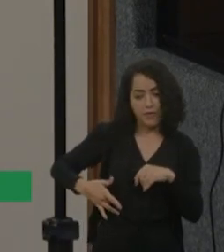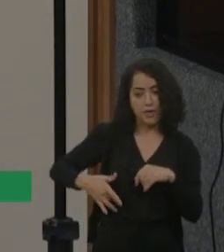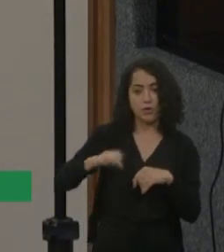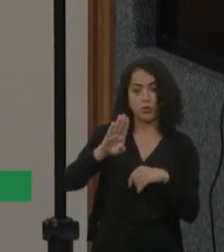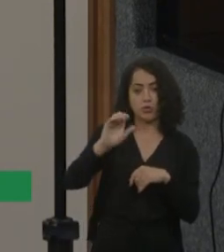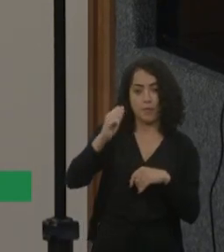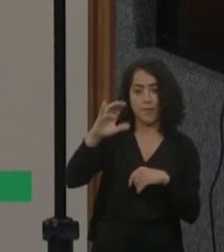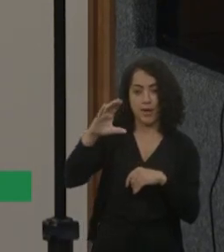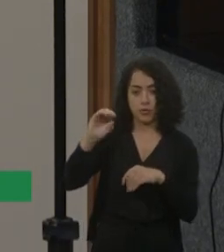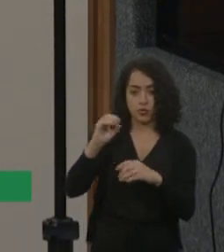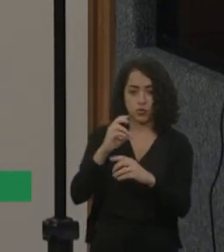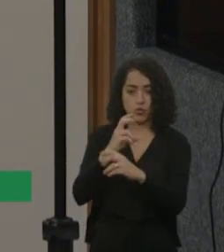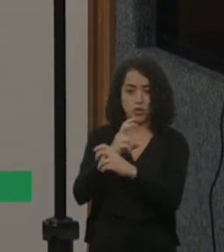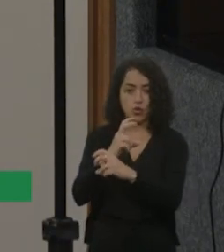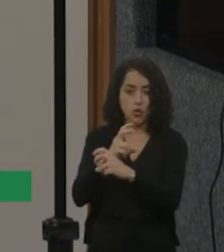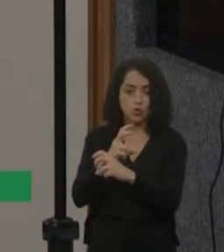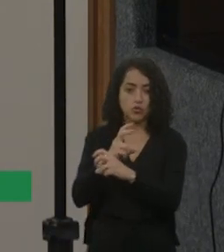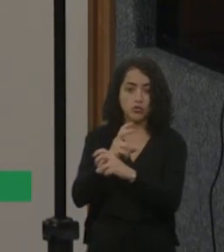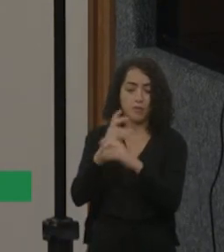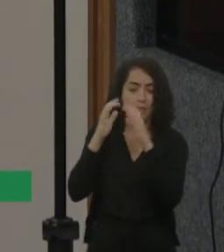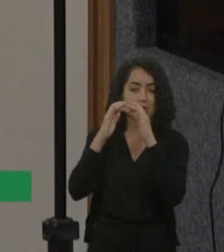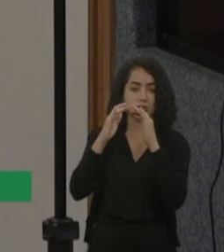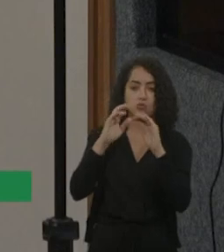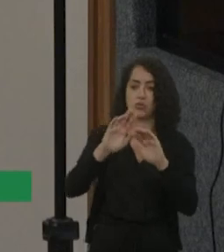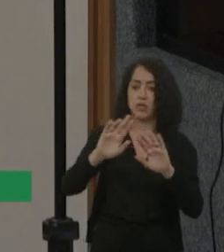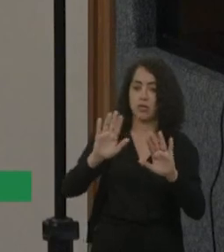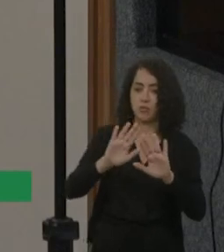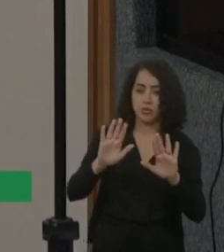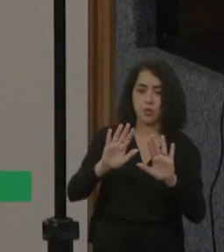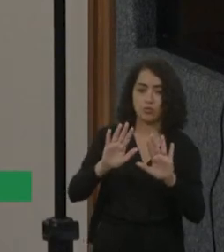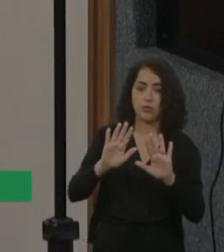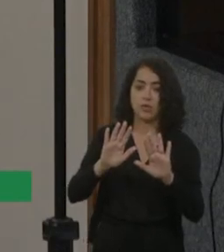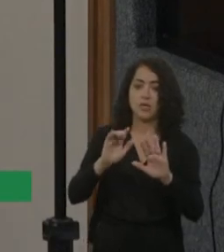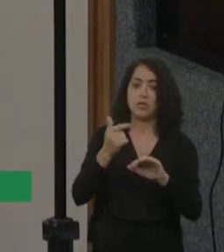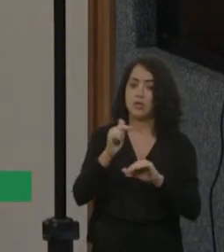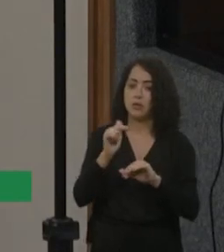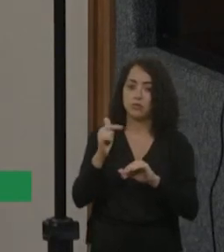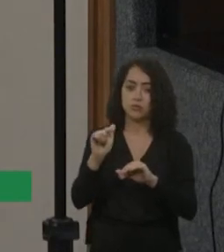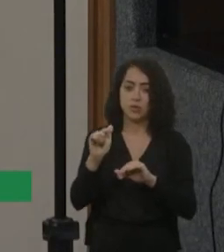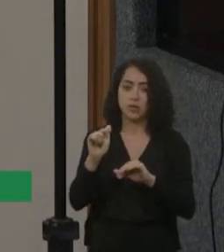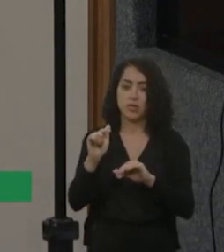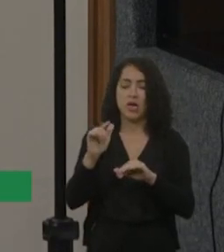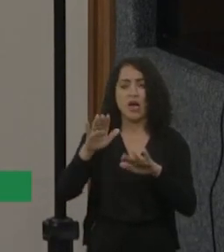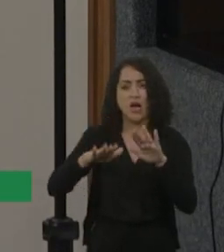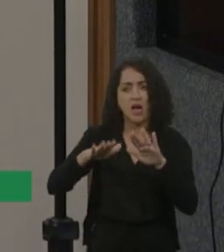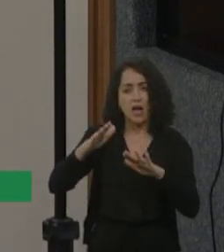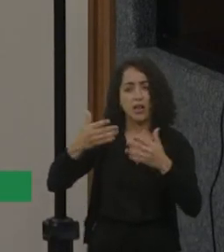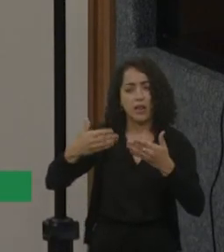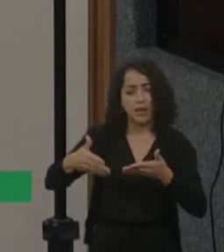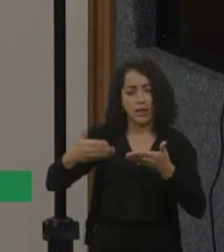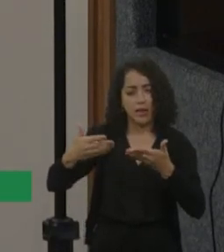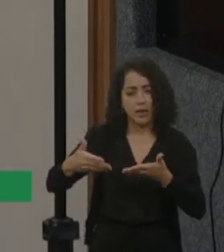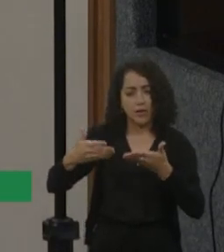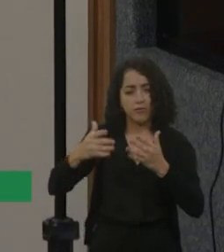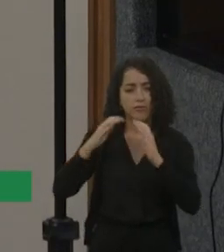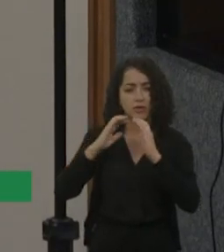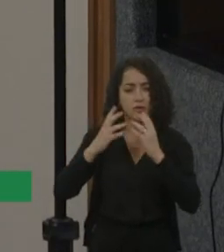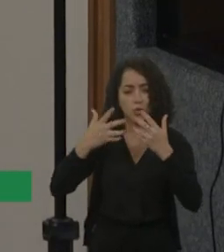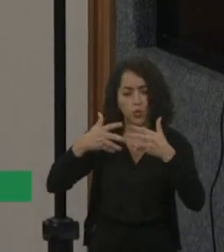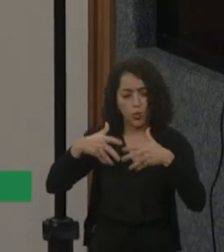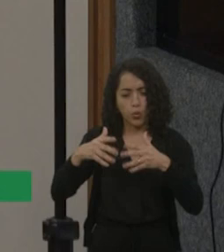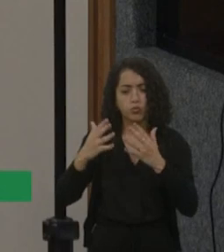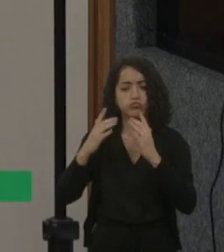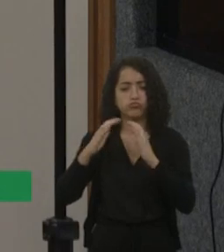osso, tá? Mas não no cérebro. Então, tem um paciente ou outro com atraso leve, cognitivo, dificuldade de